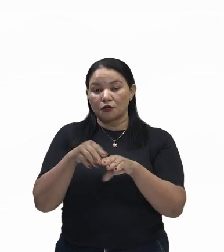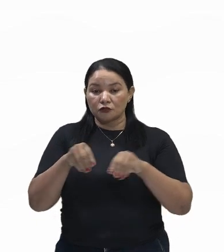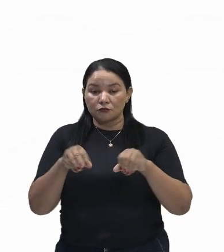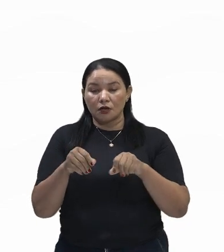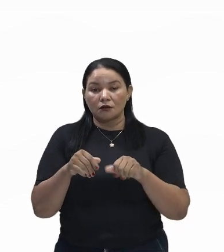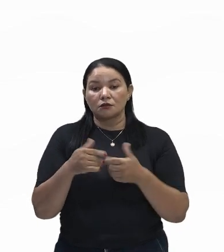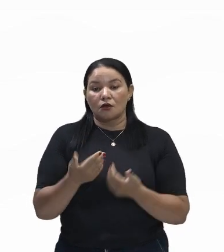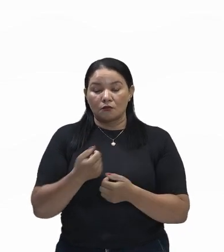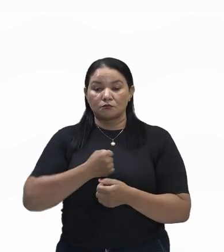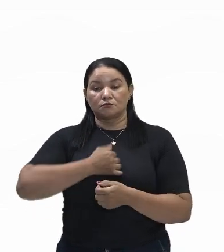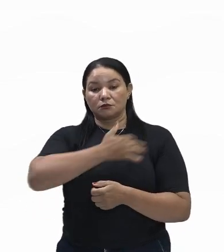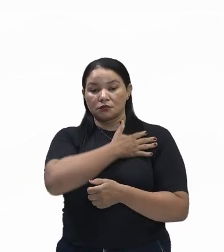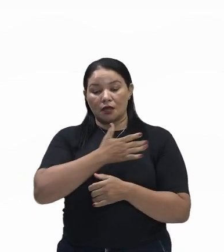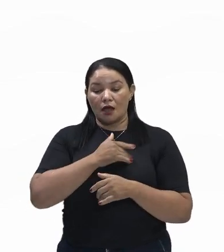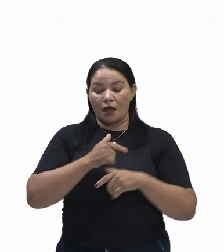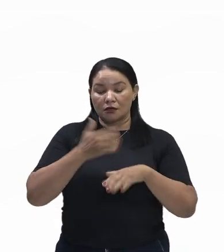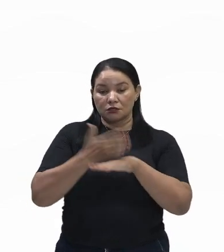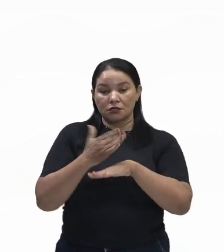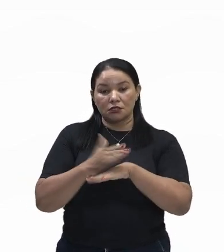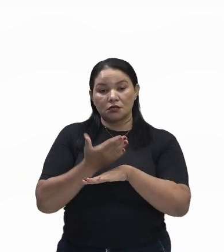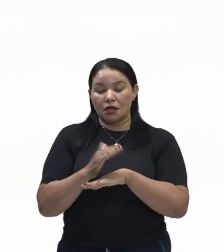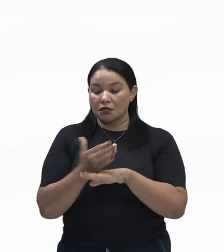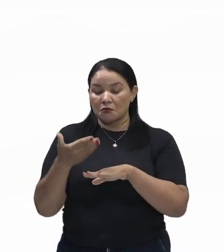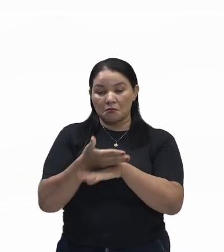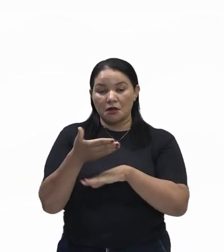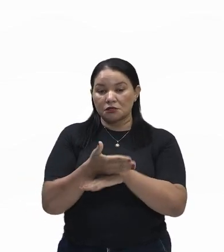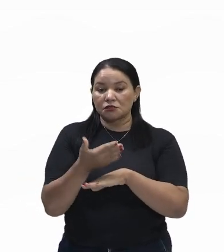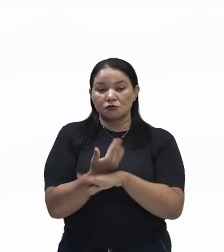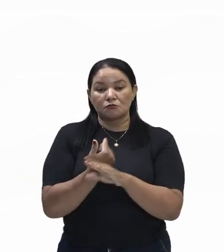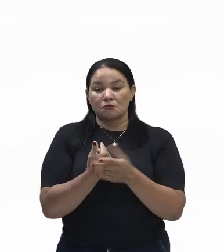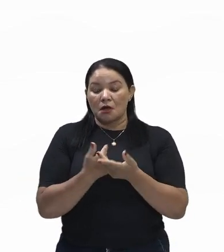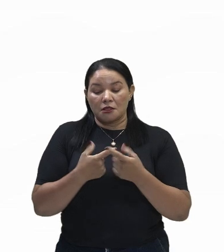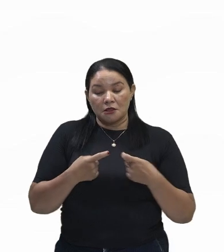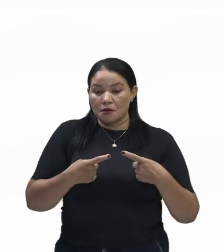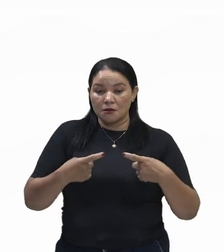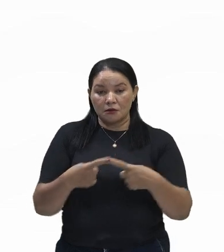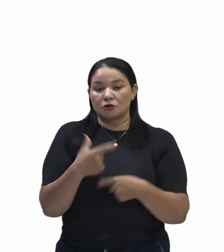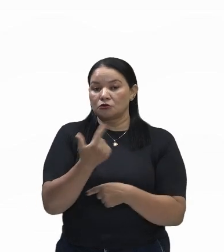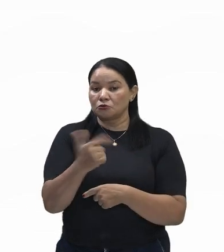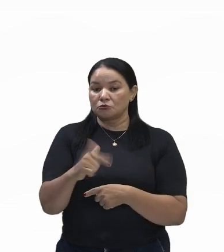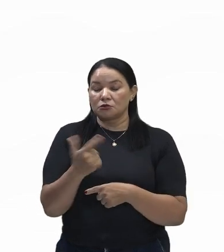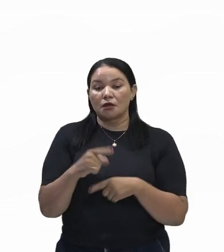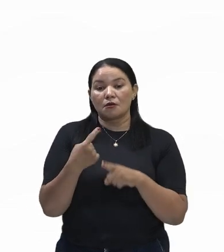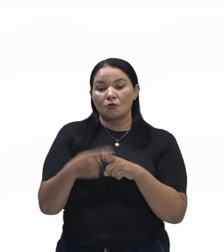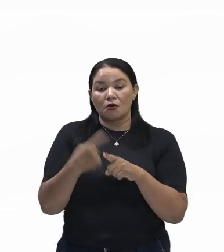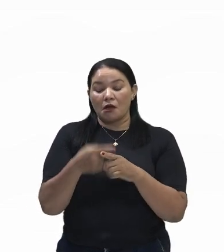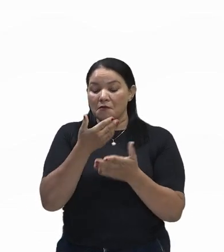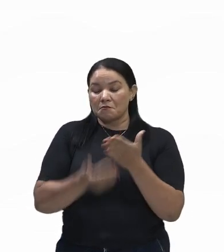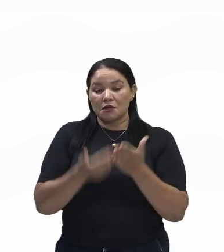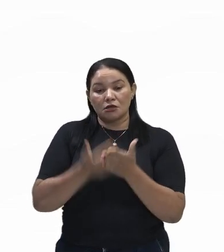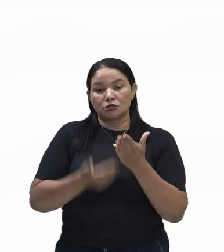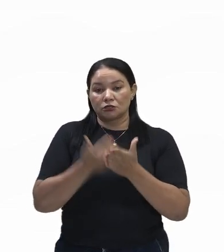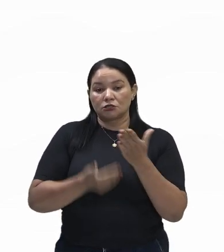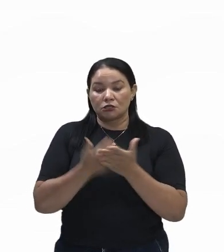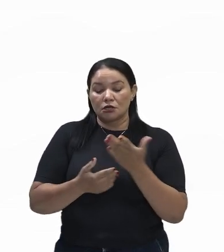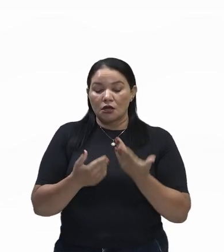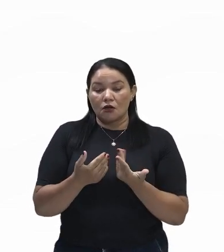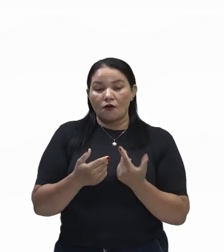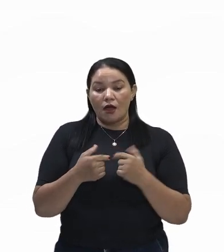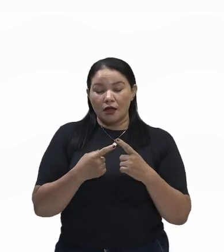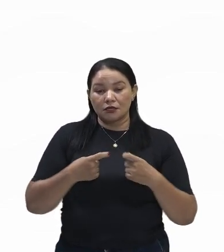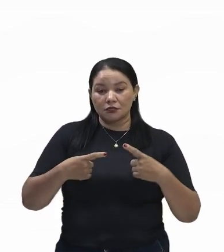militarmente preparada para participar dessa guerra e já havia perdido a guerra para os japoneses lá